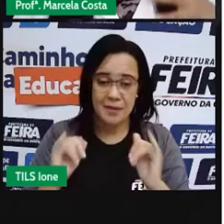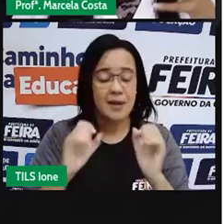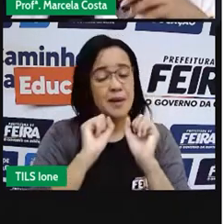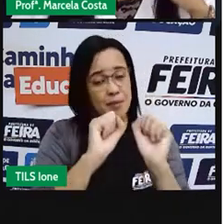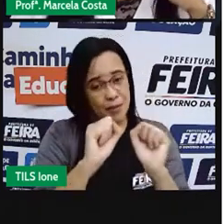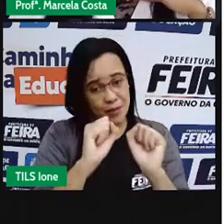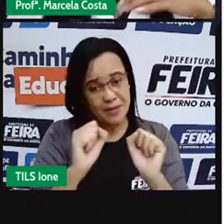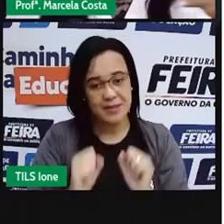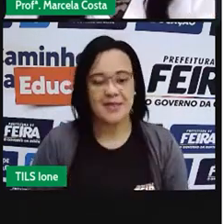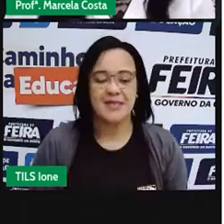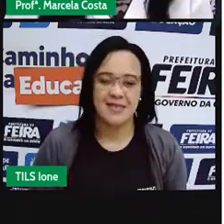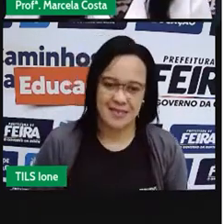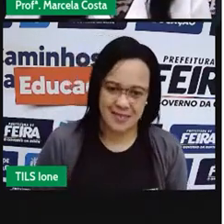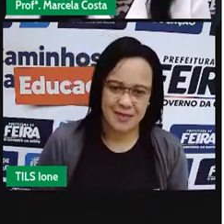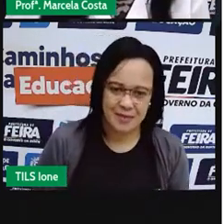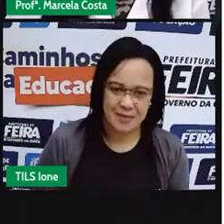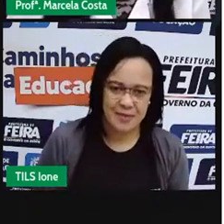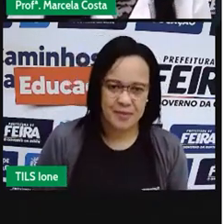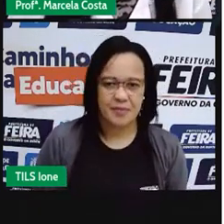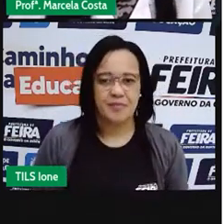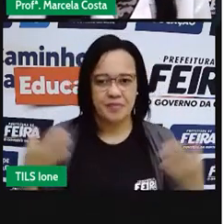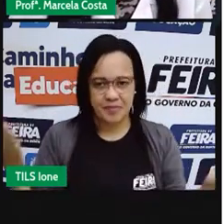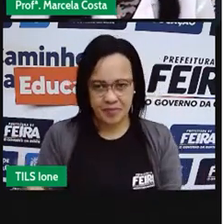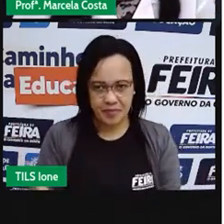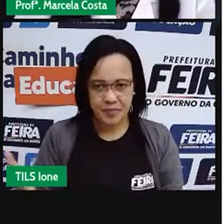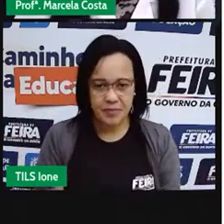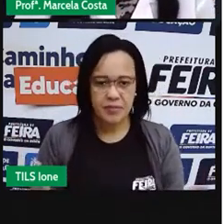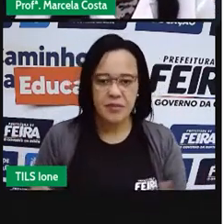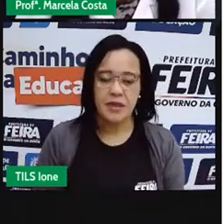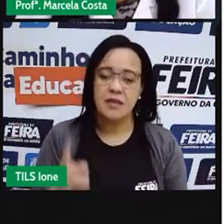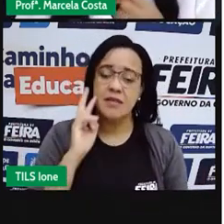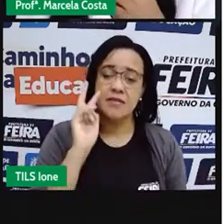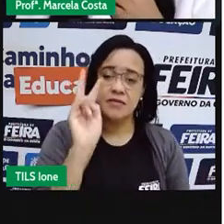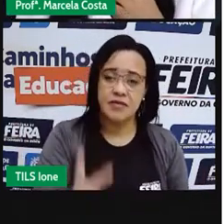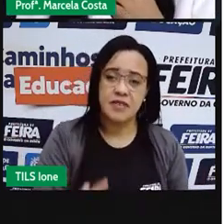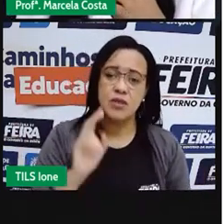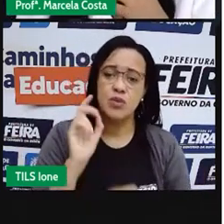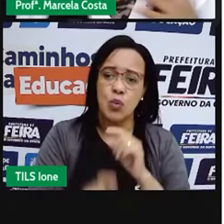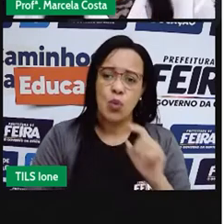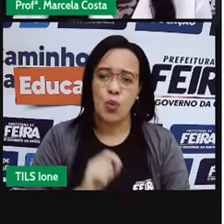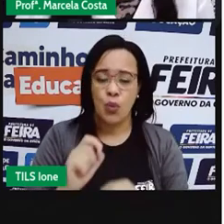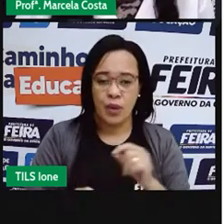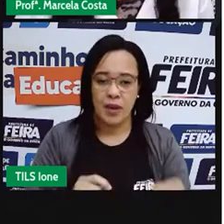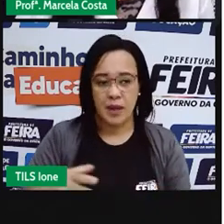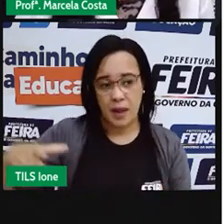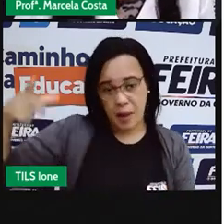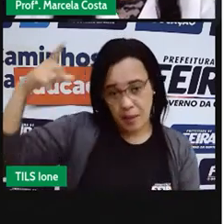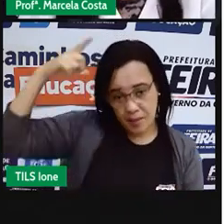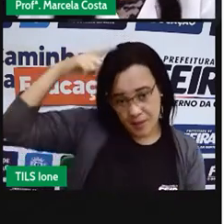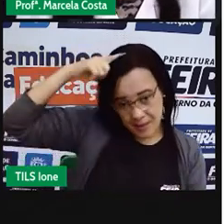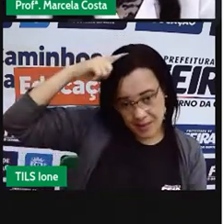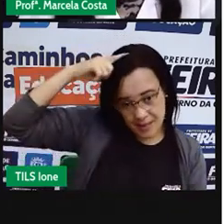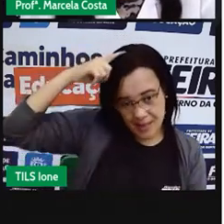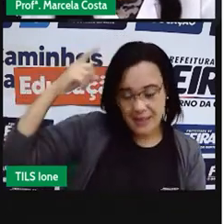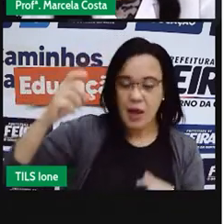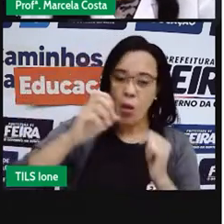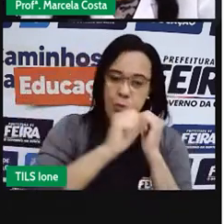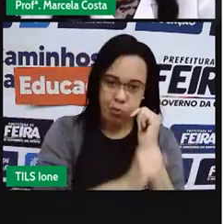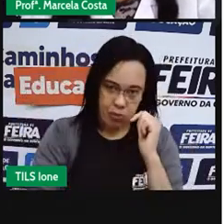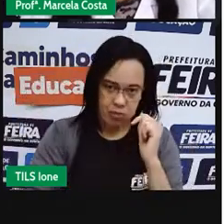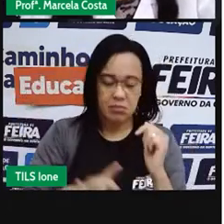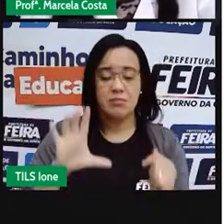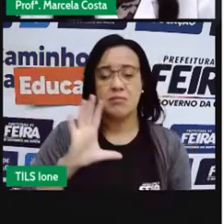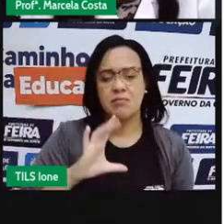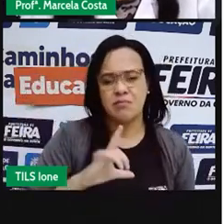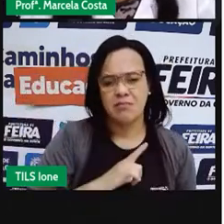A gente já viu que as princesas no lado participada, elas faltam com um. Mas será que as